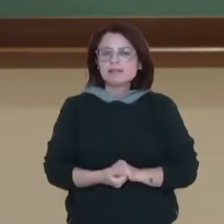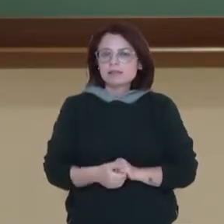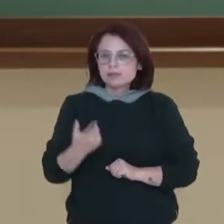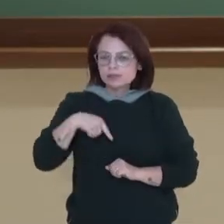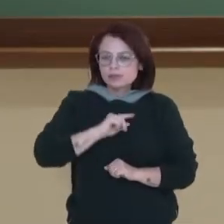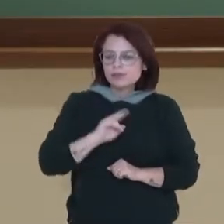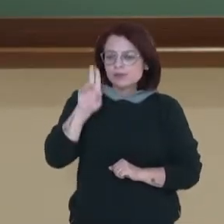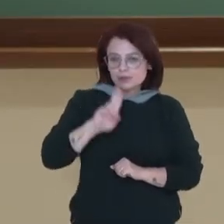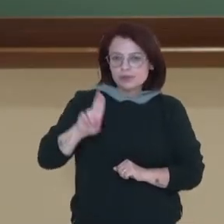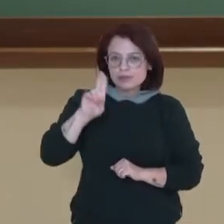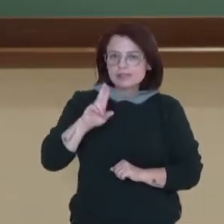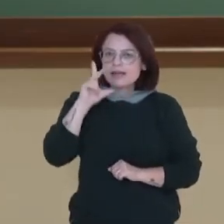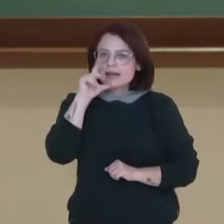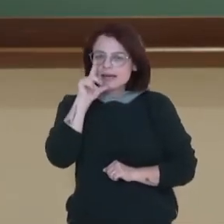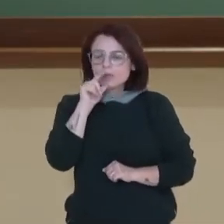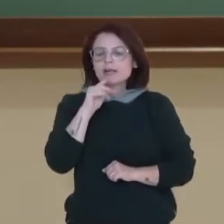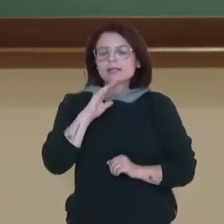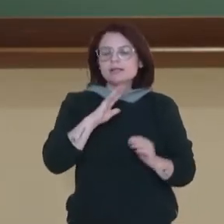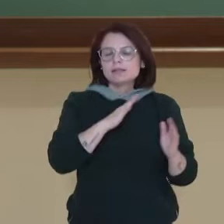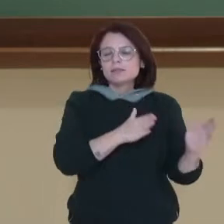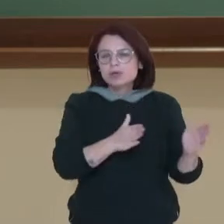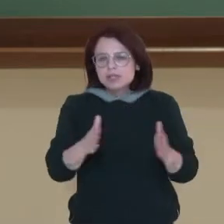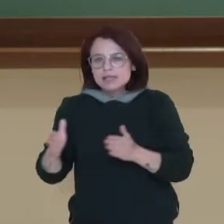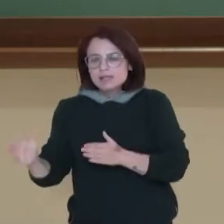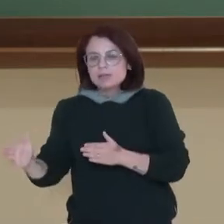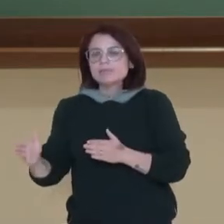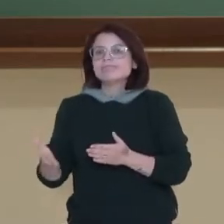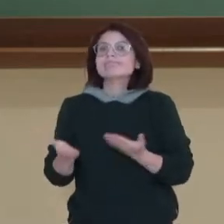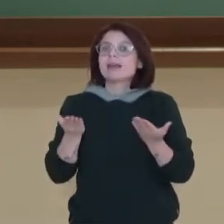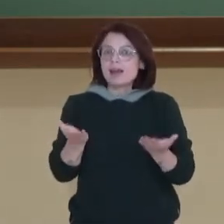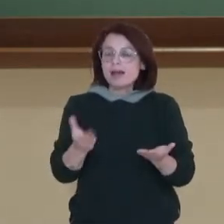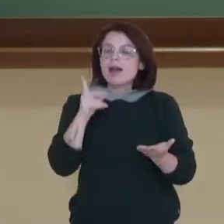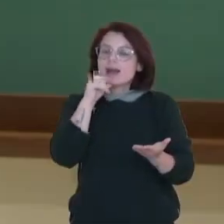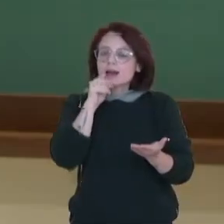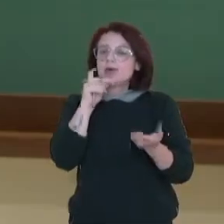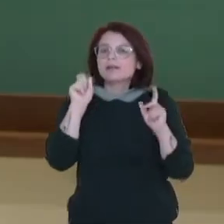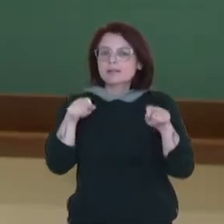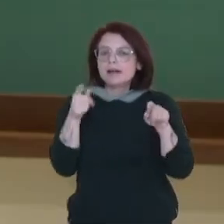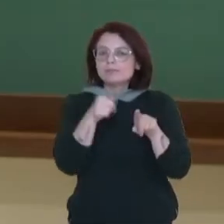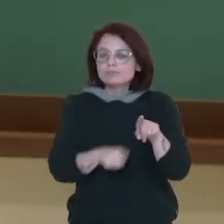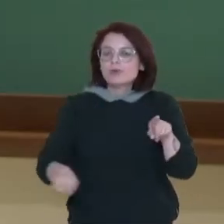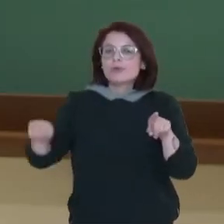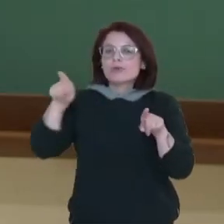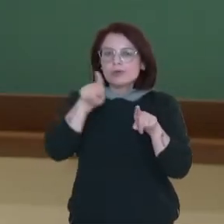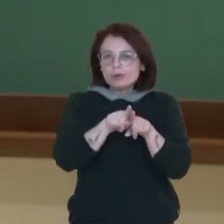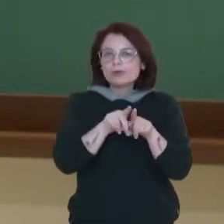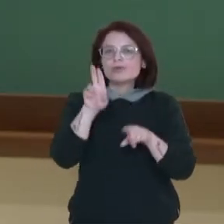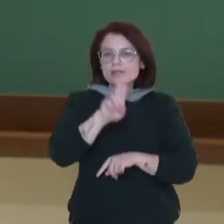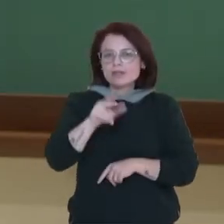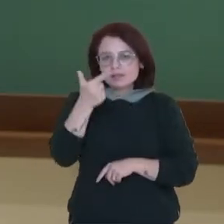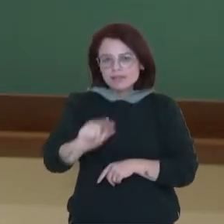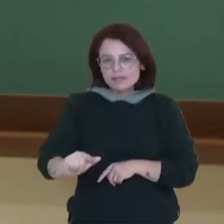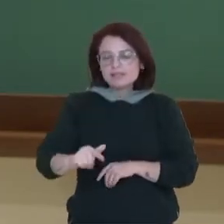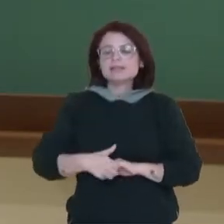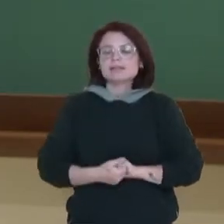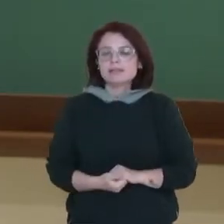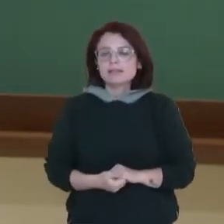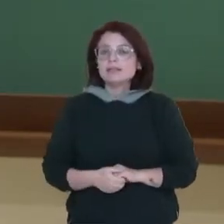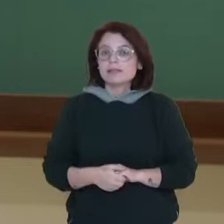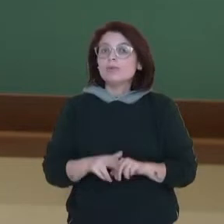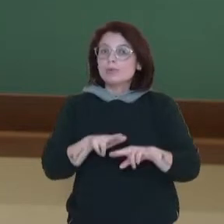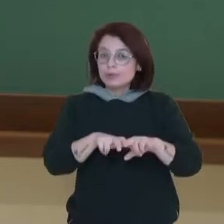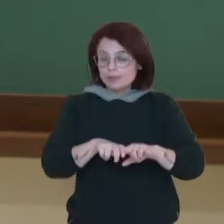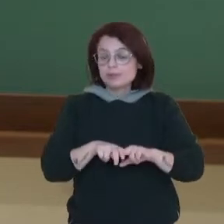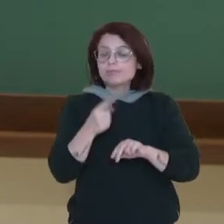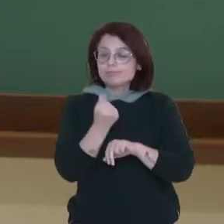utilizar a água, né, durante todo o processo, essa água ela é reutilizada, é por isso que é econômico, certo?